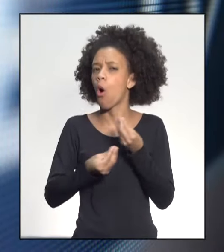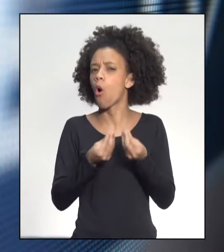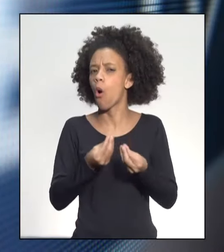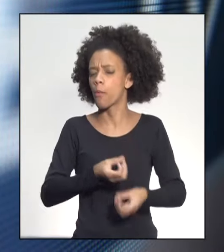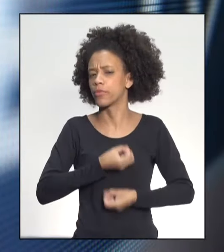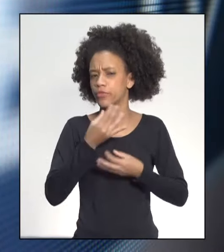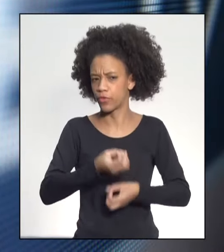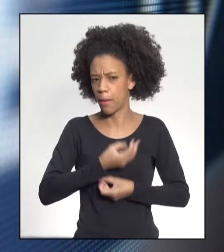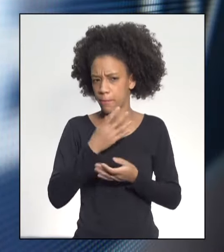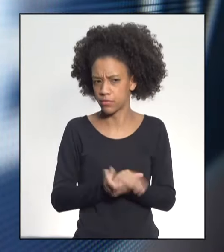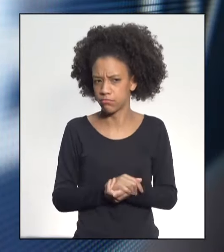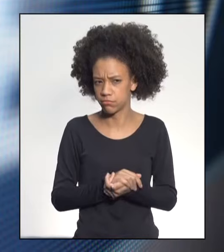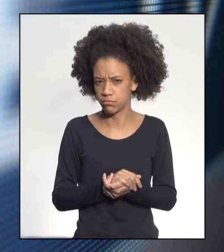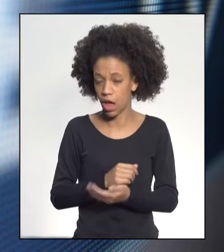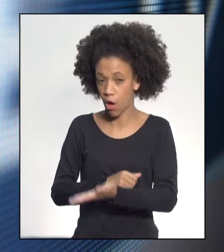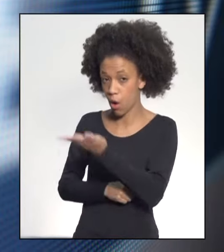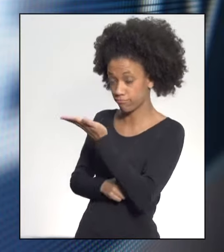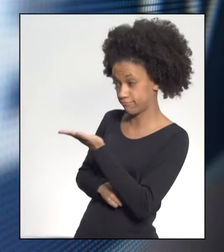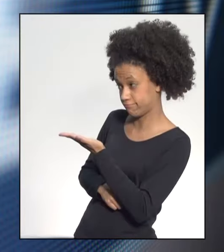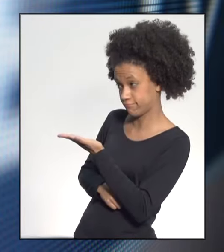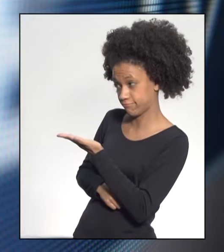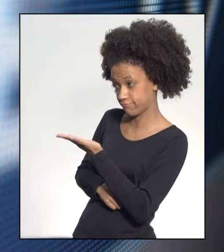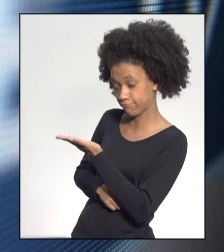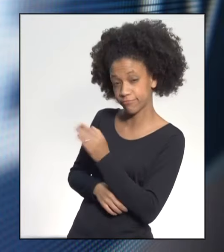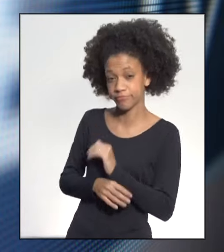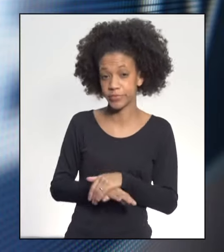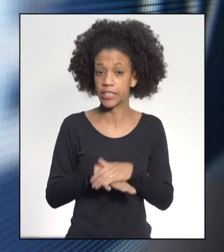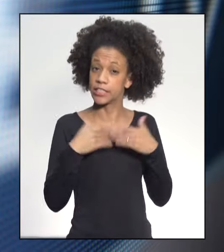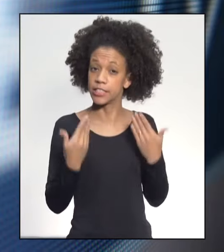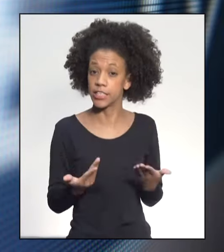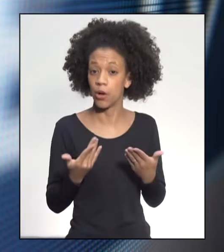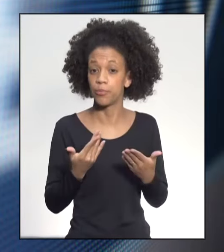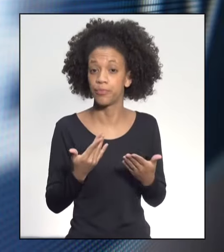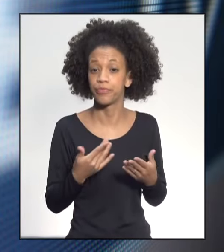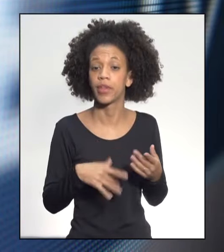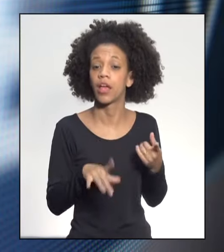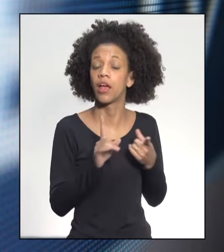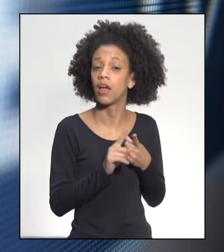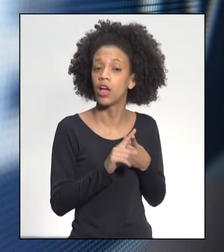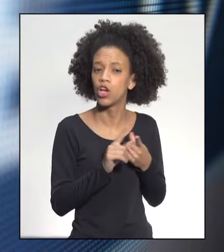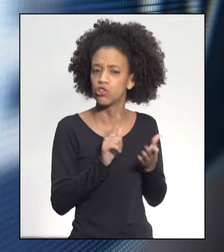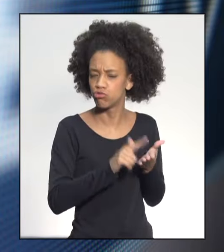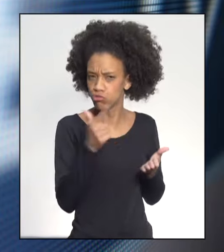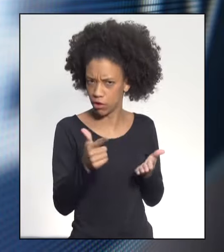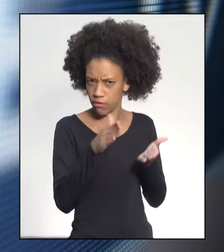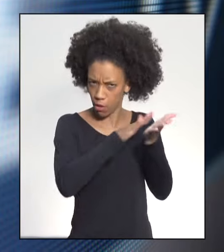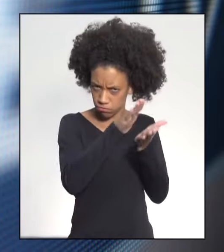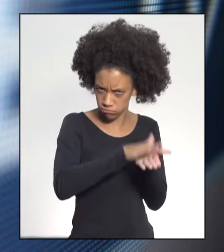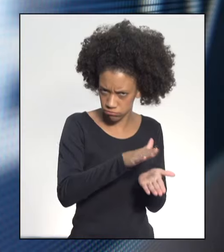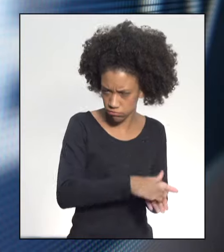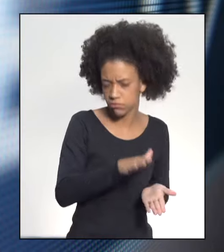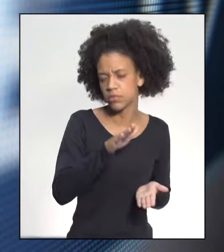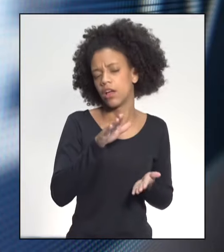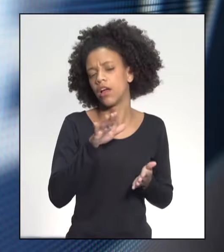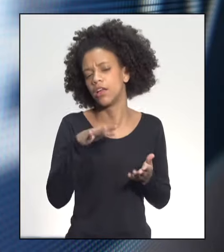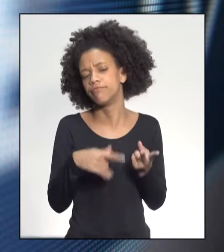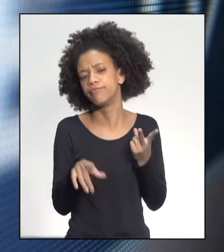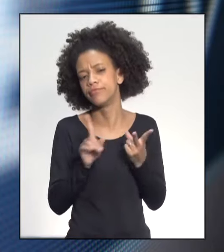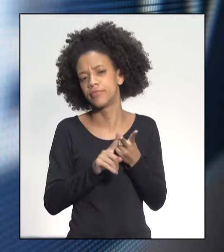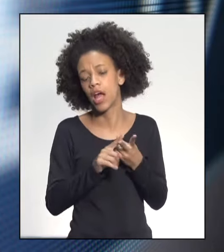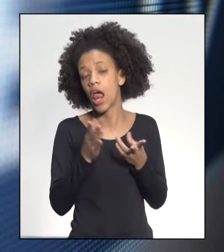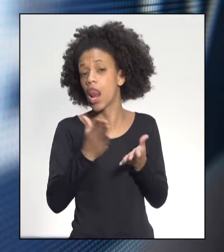informa? Olha o que tem nessa figura. Então, tem jornais impressos, não é verdade? Que a gente conhece, tem